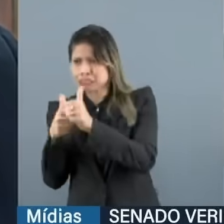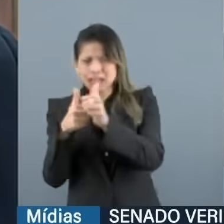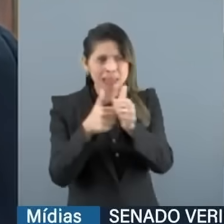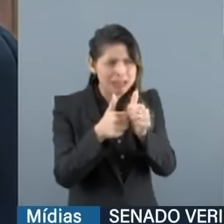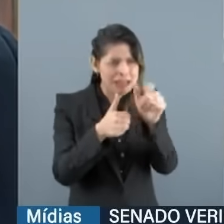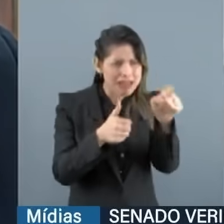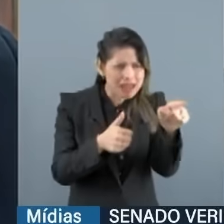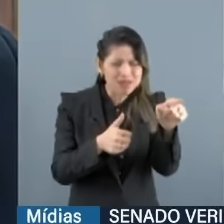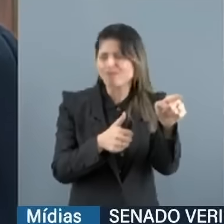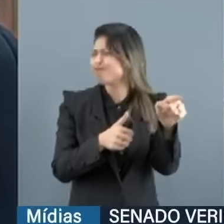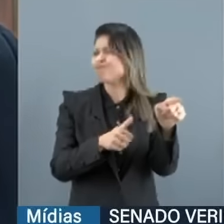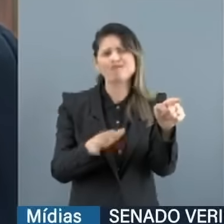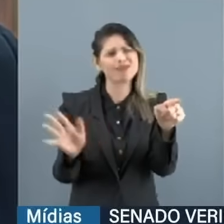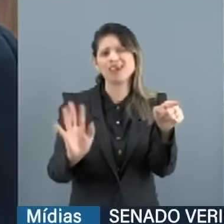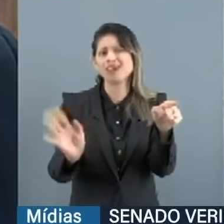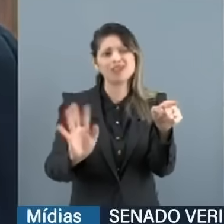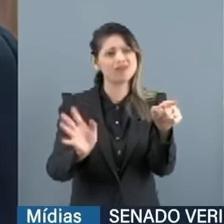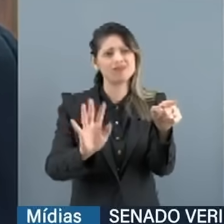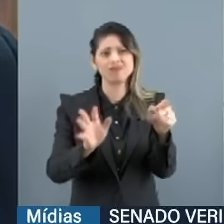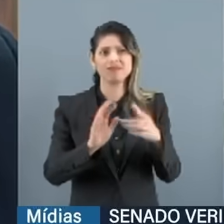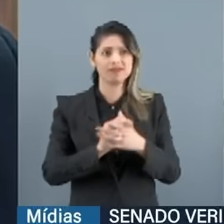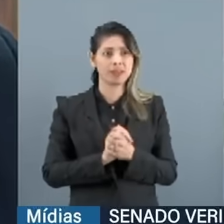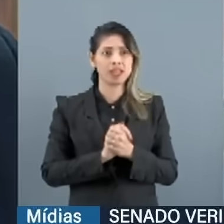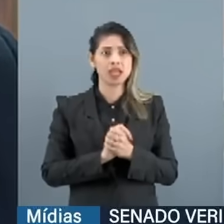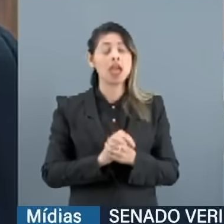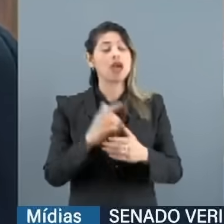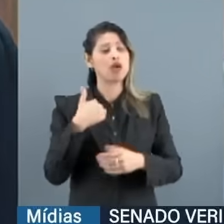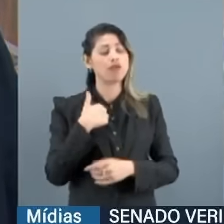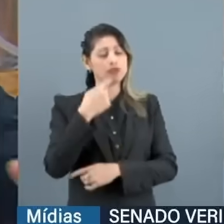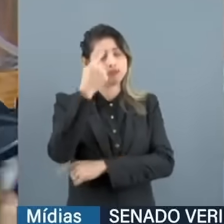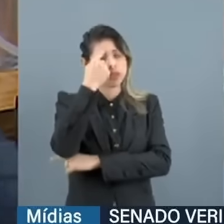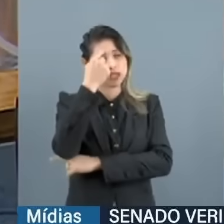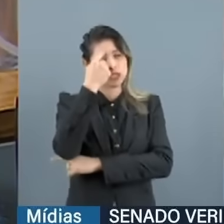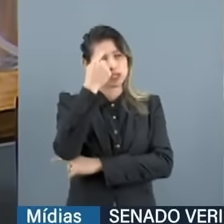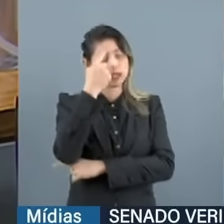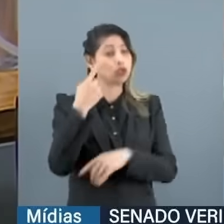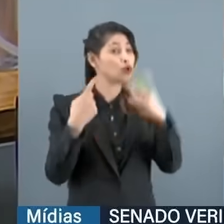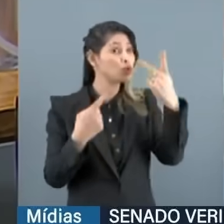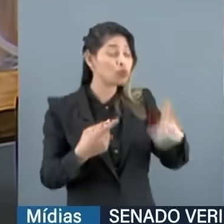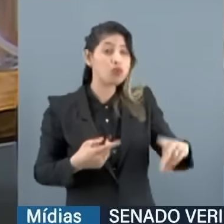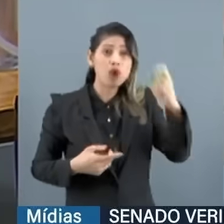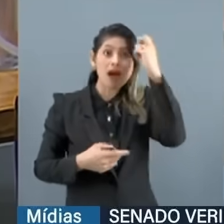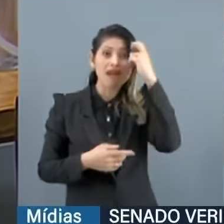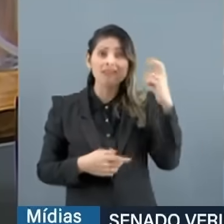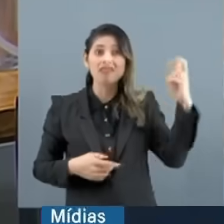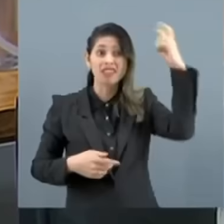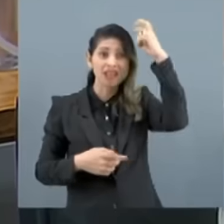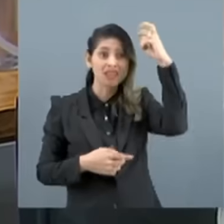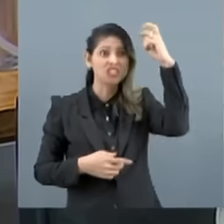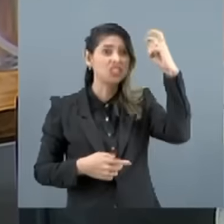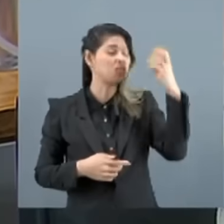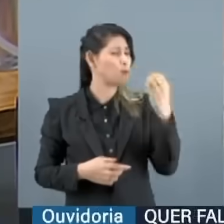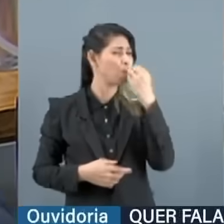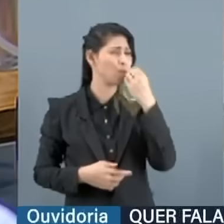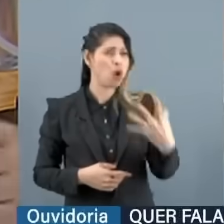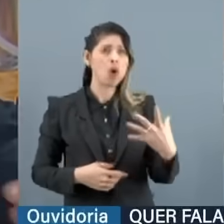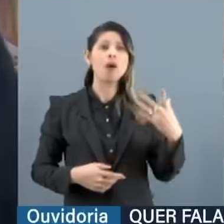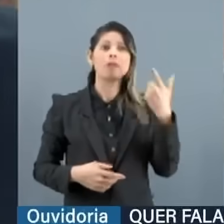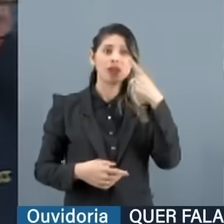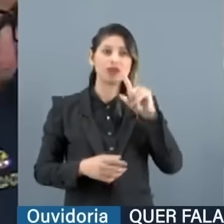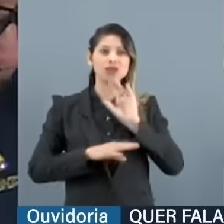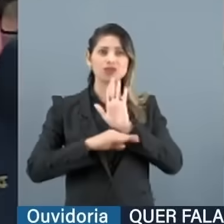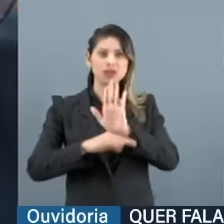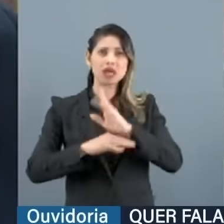imaginando quanta coisa boa a sua inteligência poderia ter feito para o país. Eu trabalho com crianças, seu Walter,